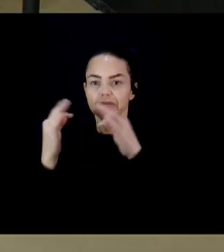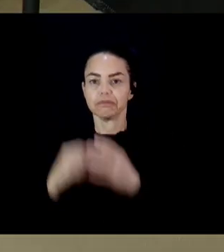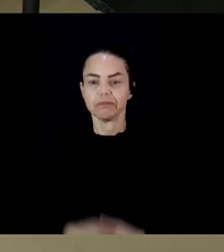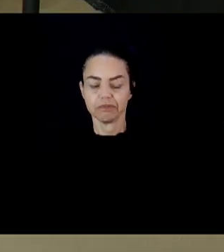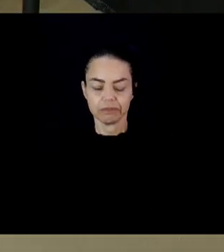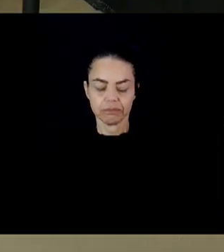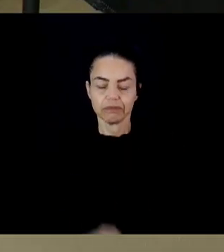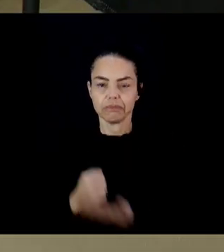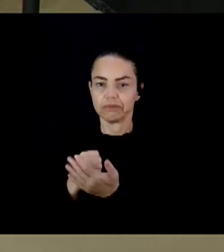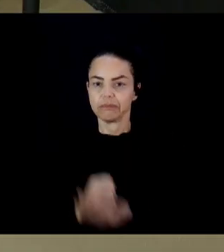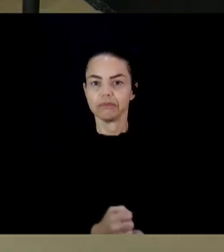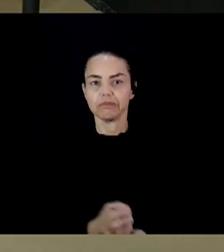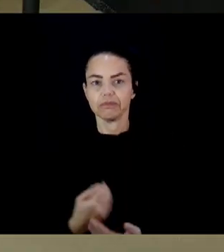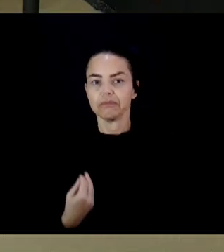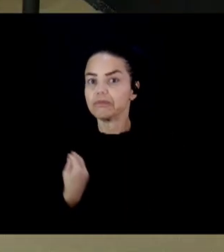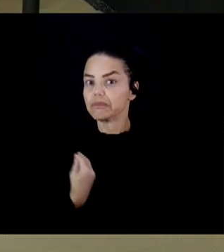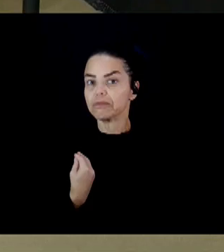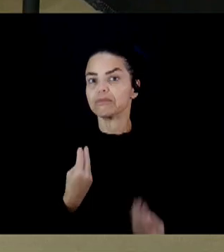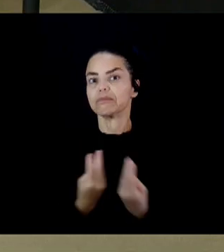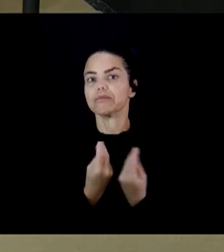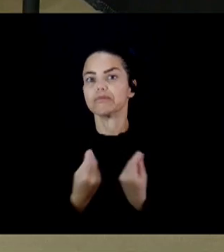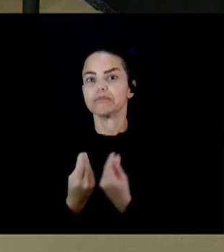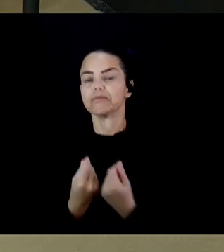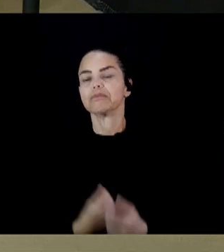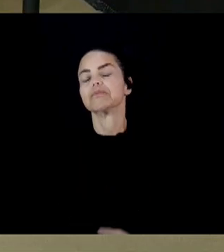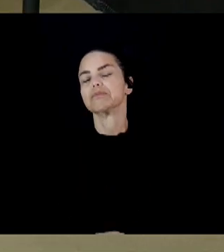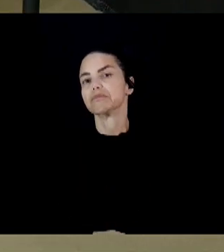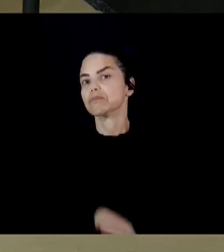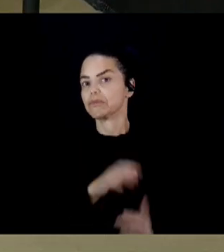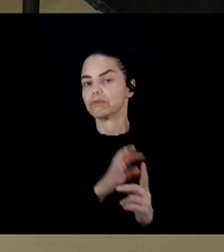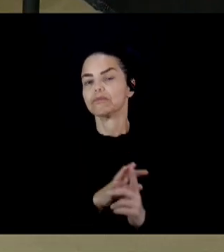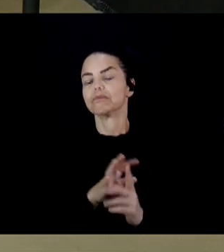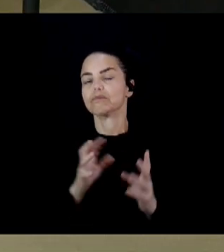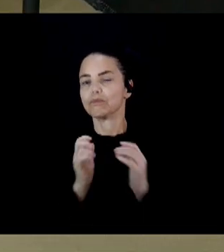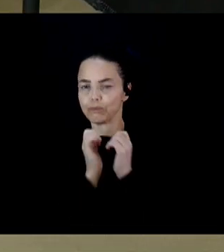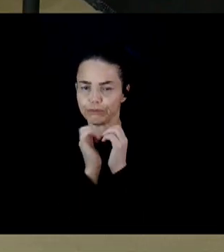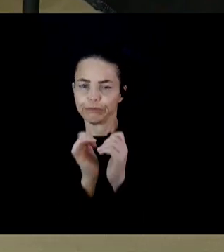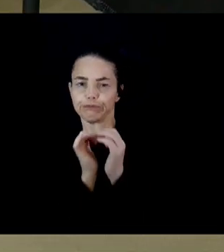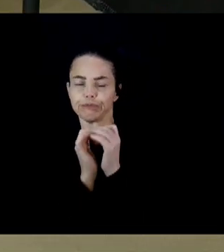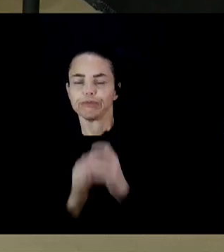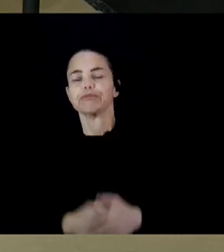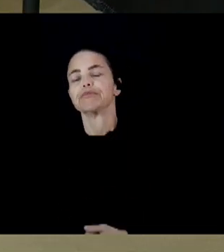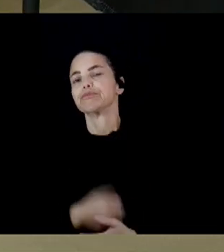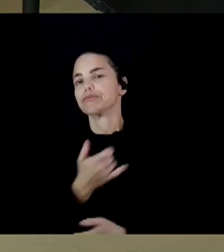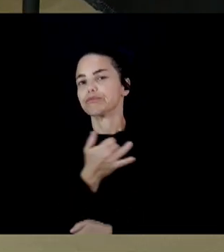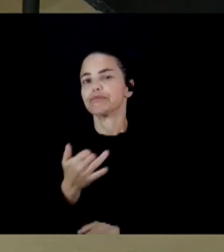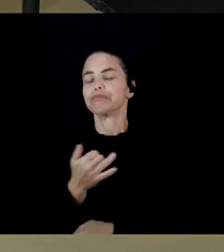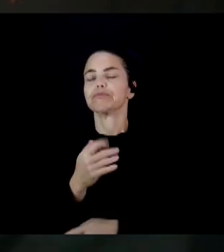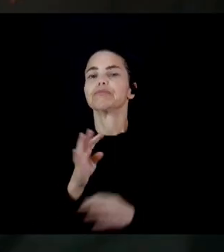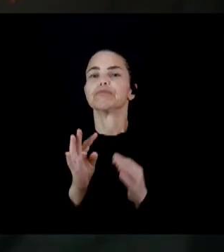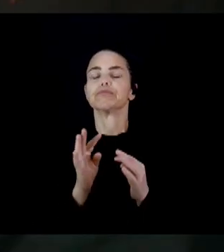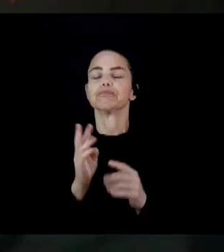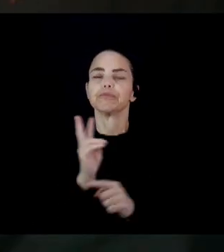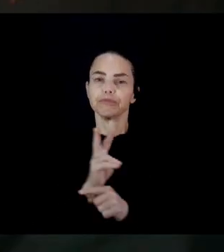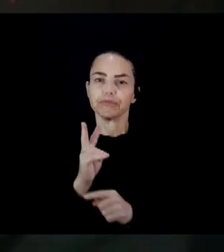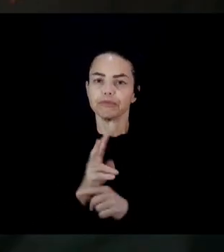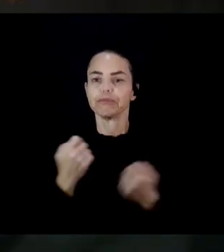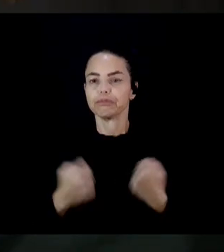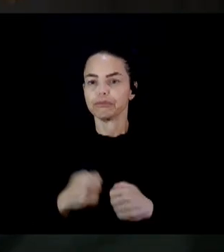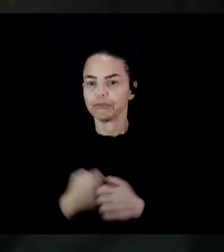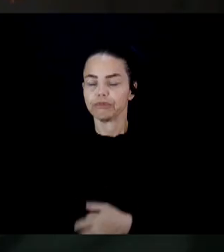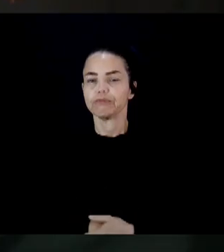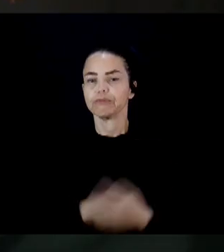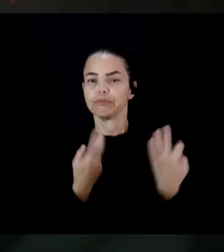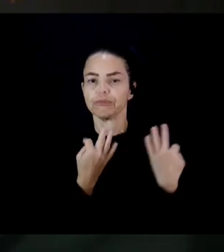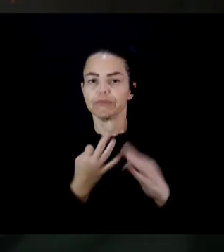na qualidade de vida, na estimulação cognitiva e quais os cuidados que a gente precisa ter com a